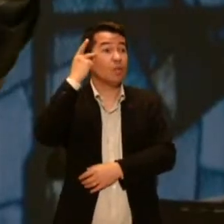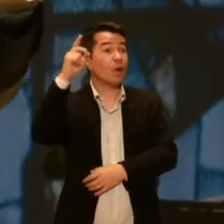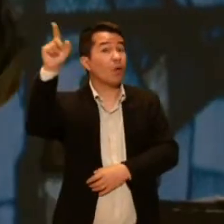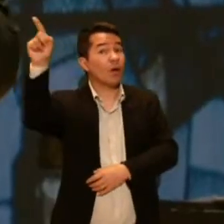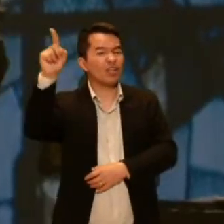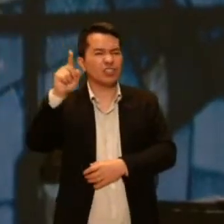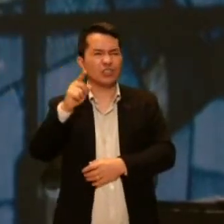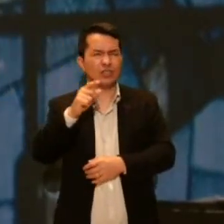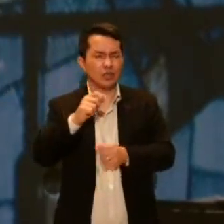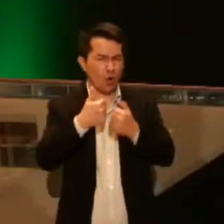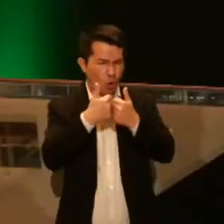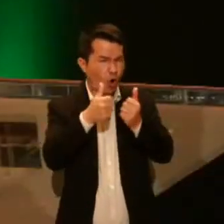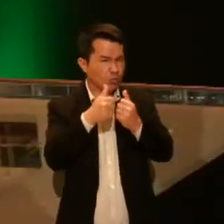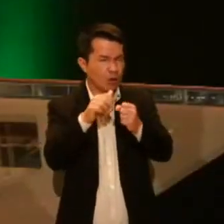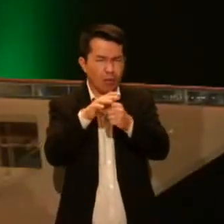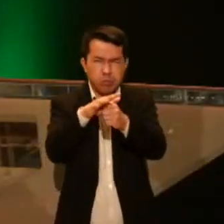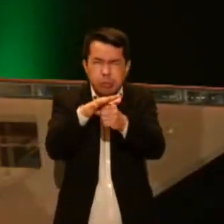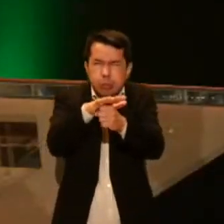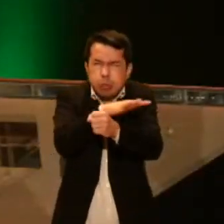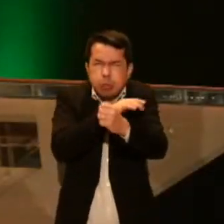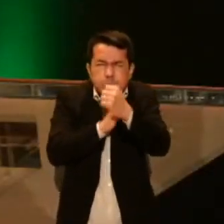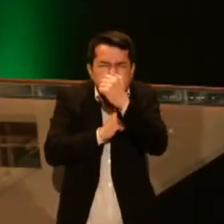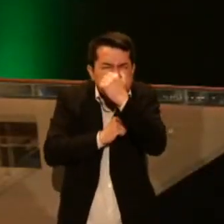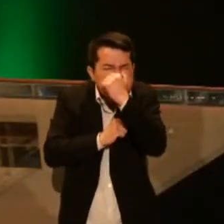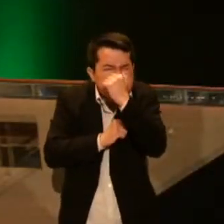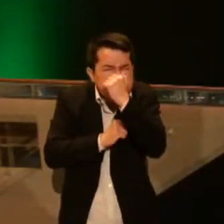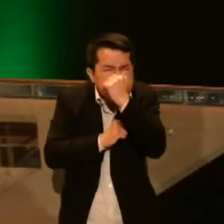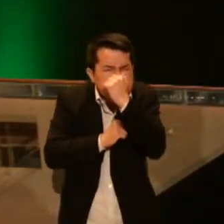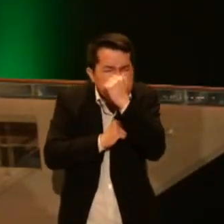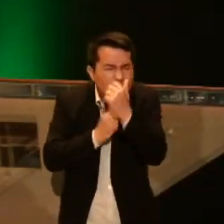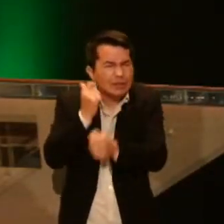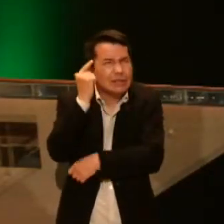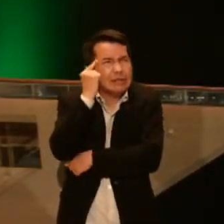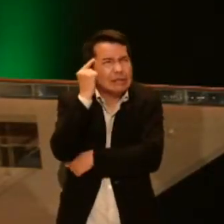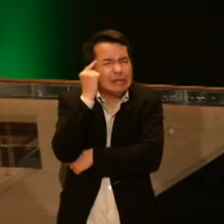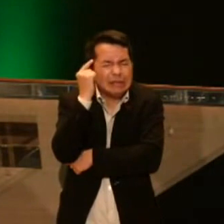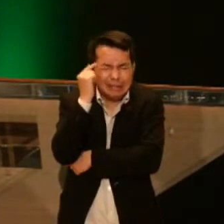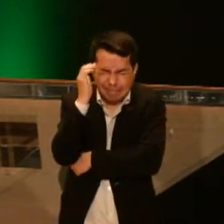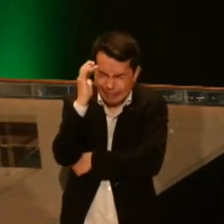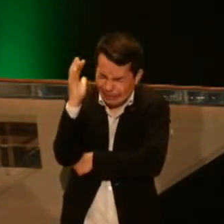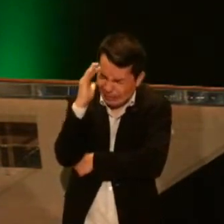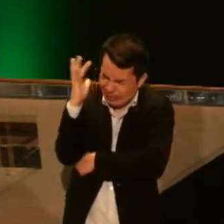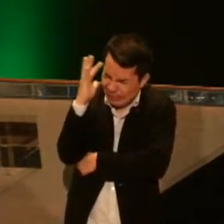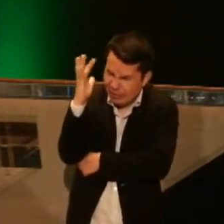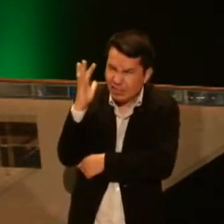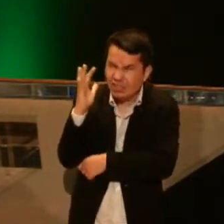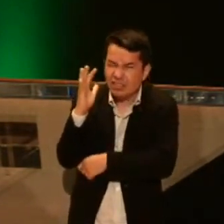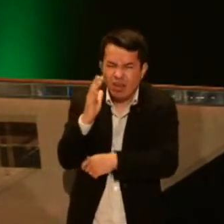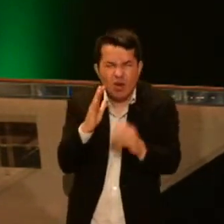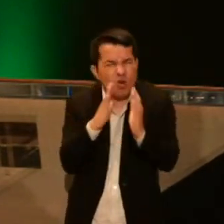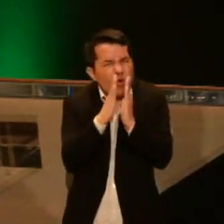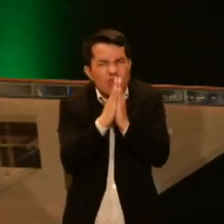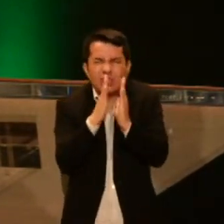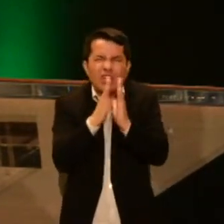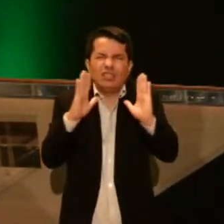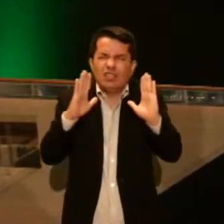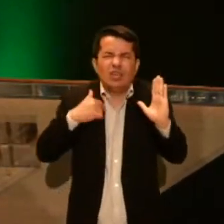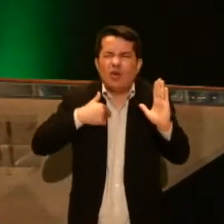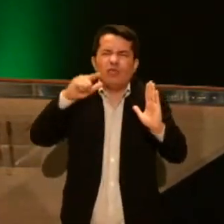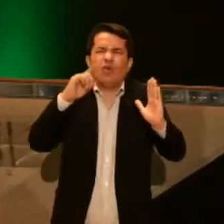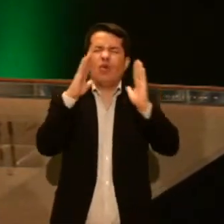ali lotado, e ela estava ali, ficou pensando nisso, incomodada com aquilo. Ela fez uma oração. Ela disse